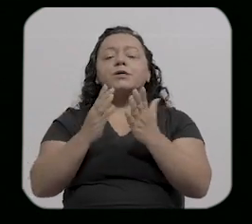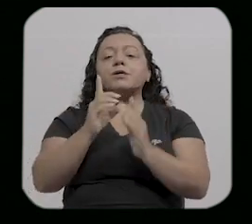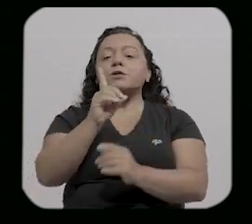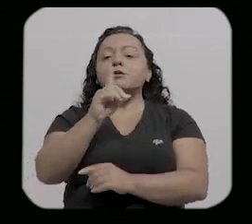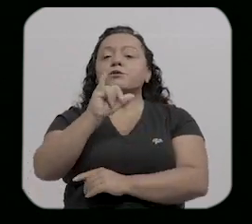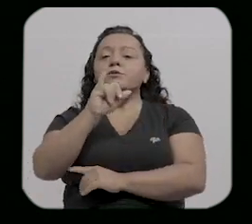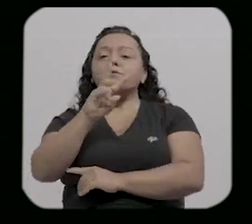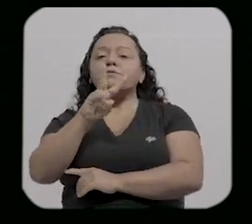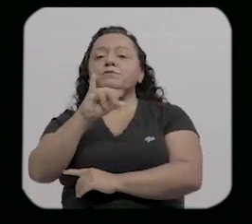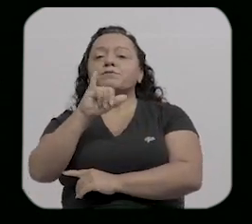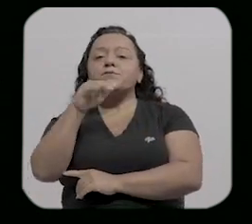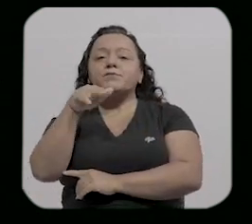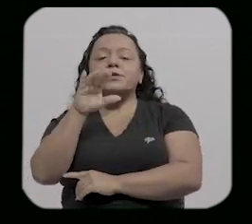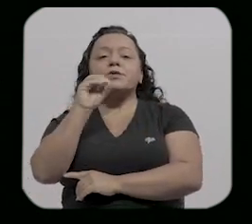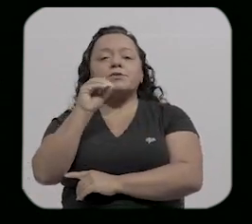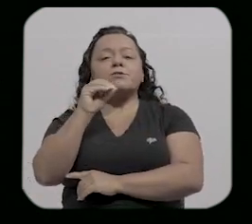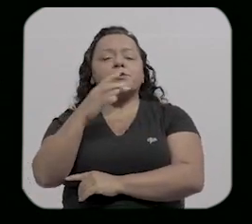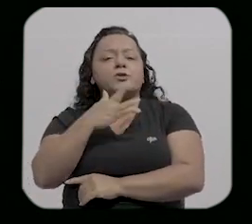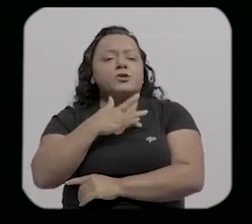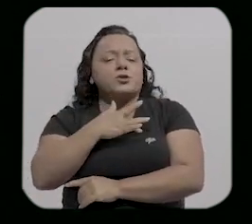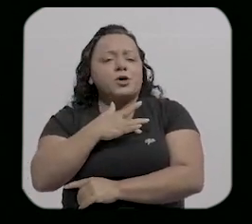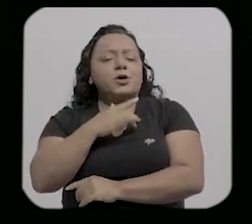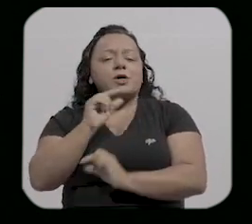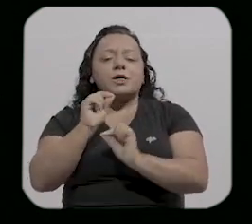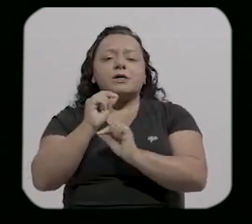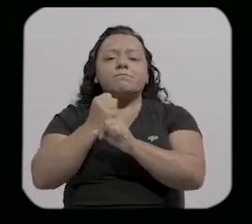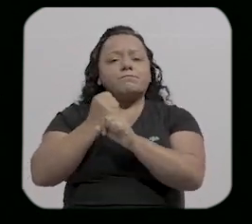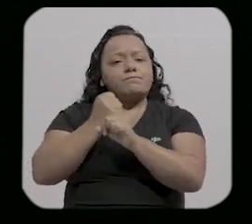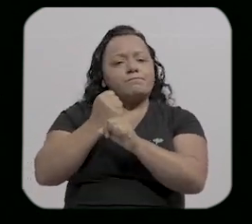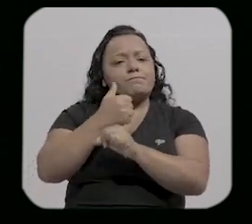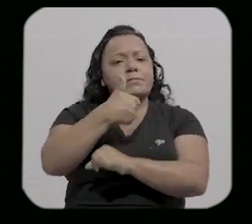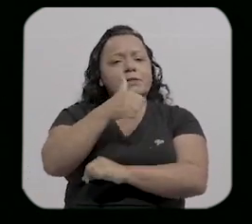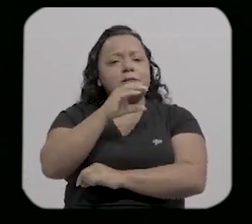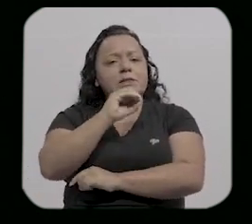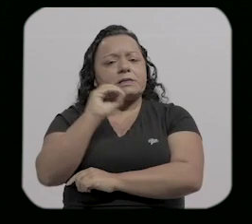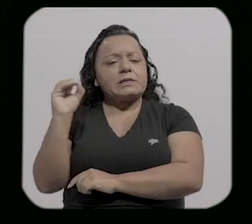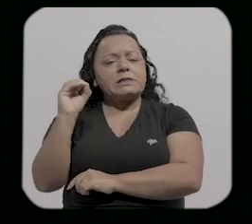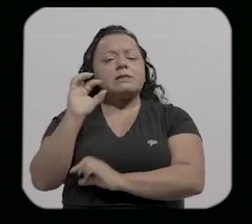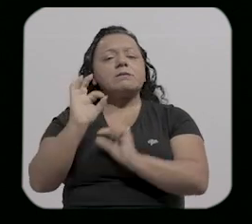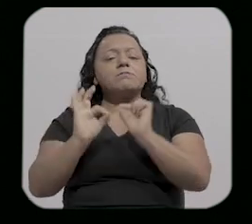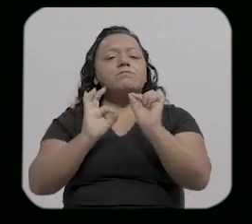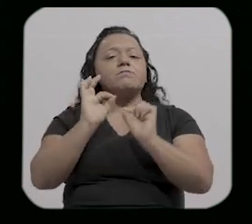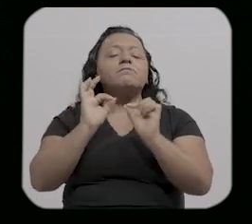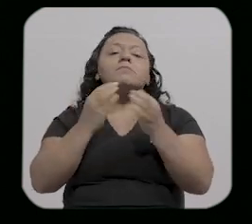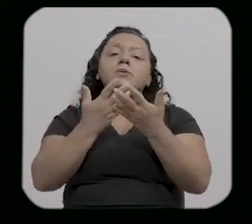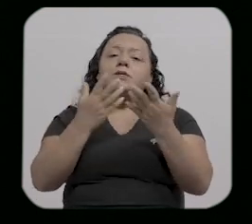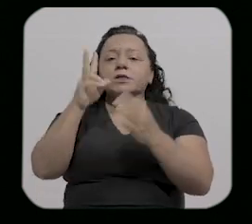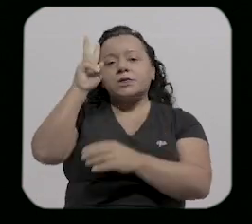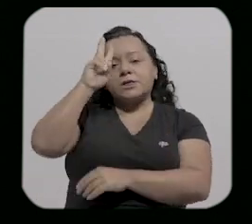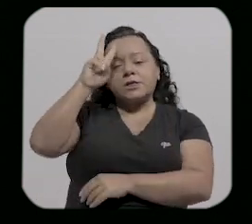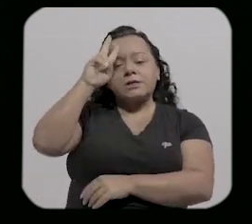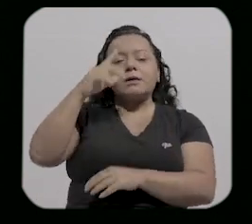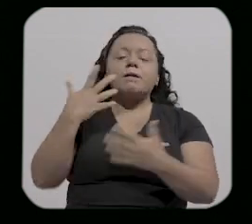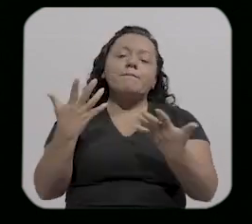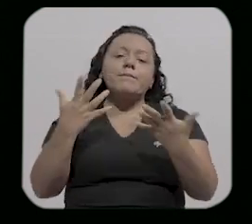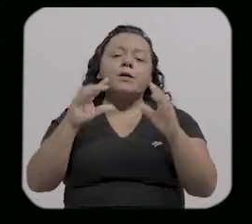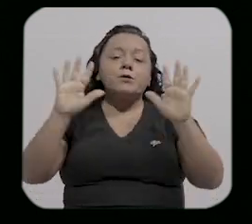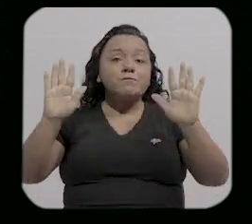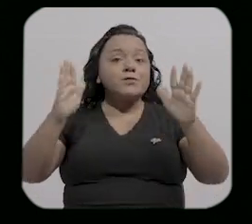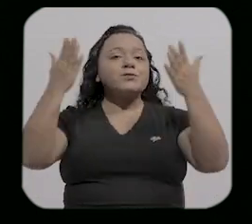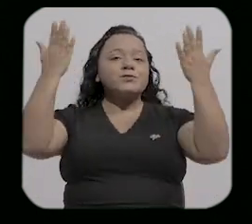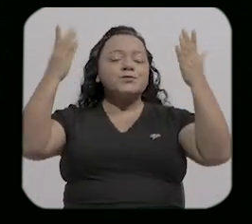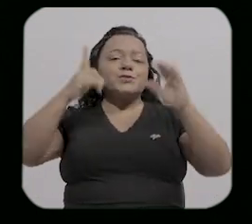toca muito. Muito. Né? O que são mais de 100 anos de história, né? A gente está falando de uma das